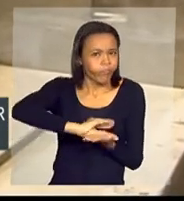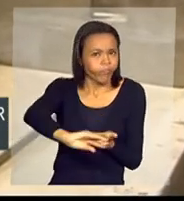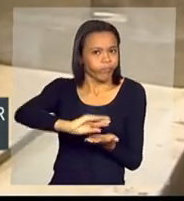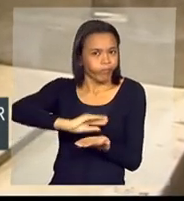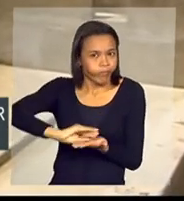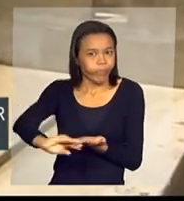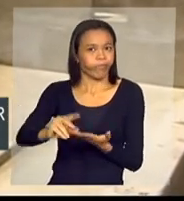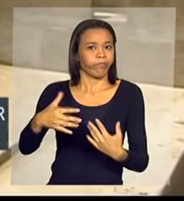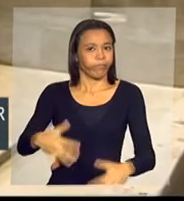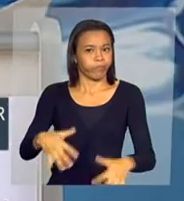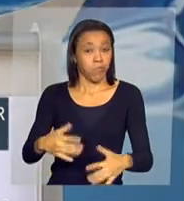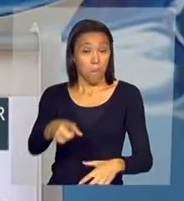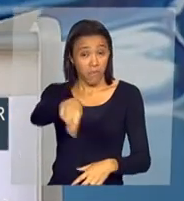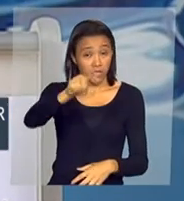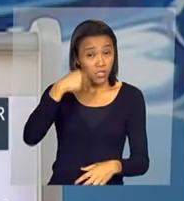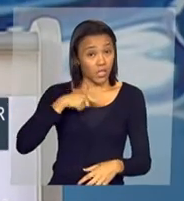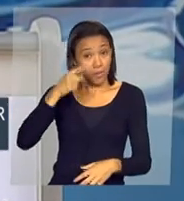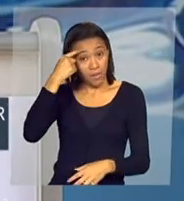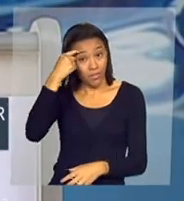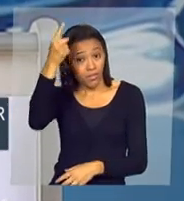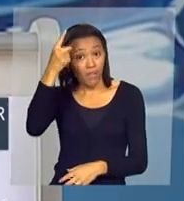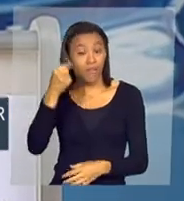Para vocês terem uma ideia,